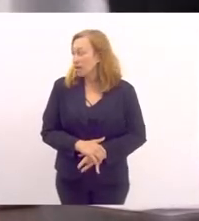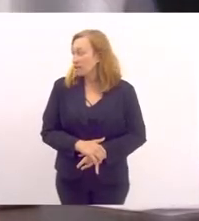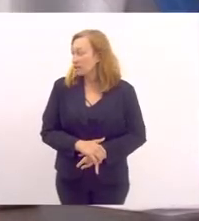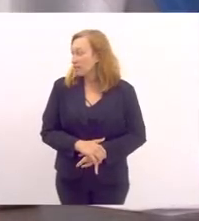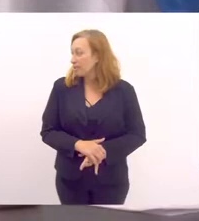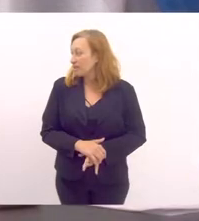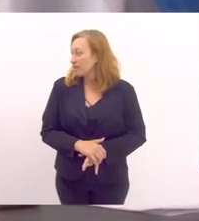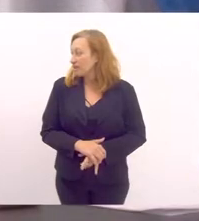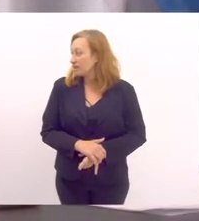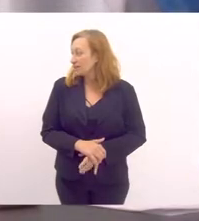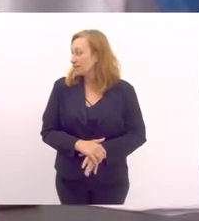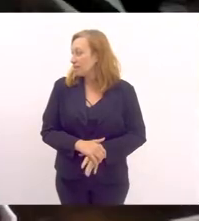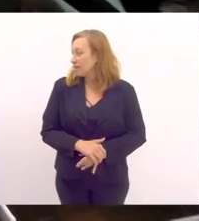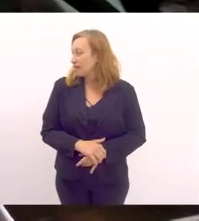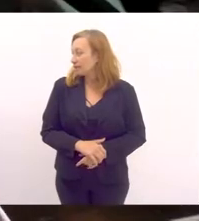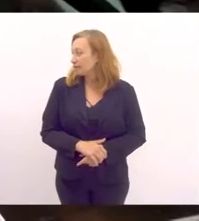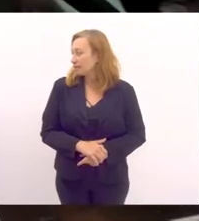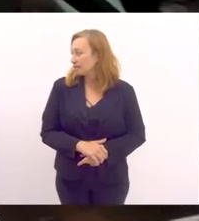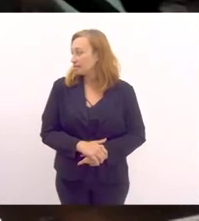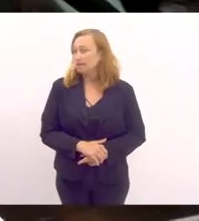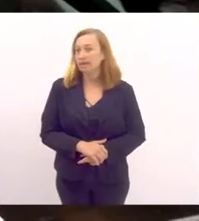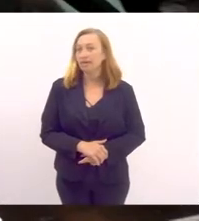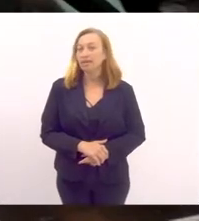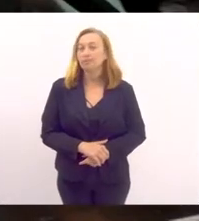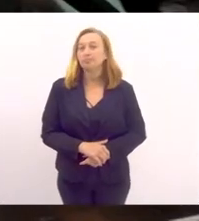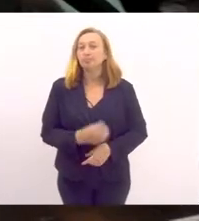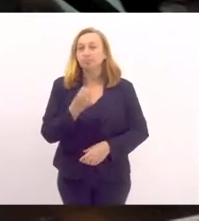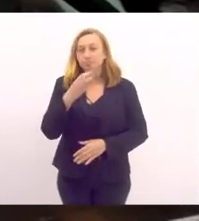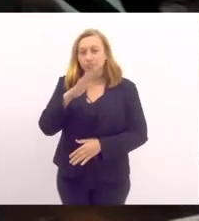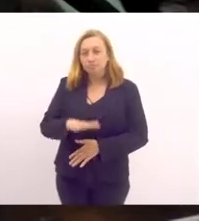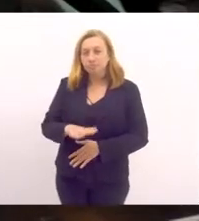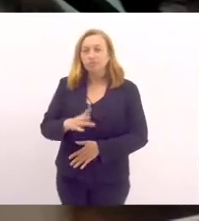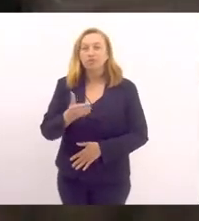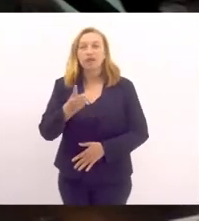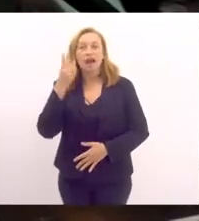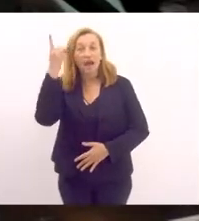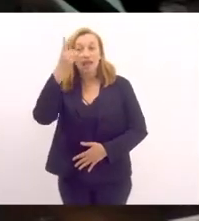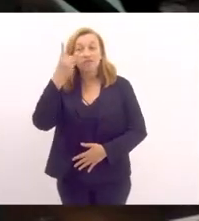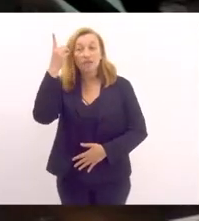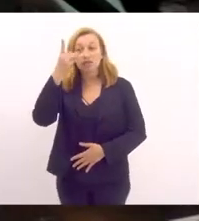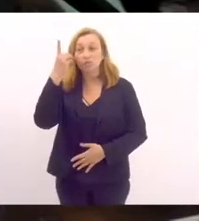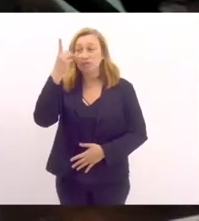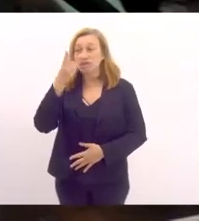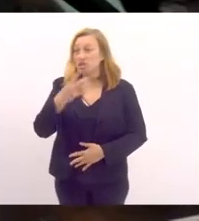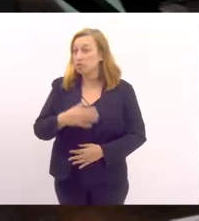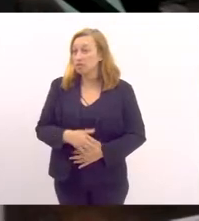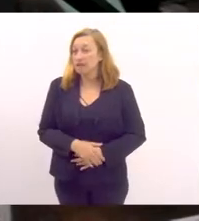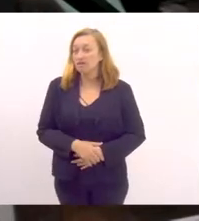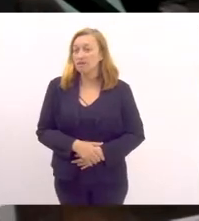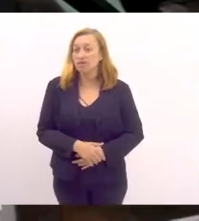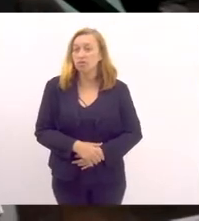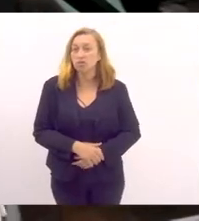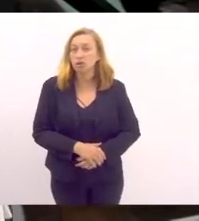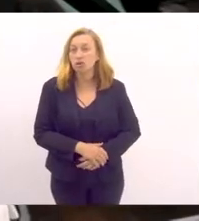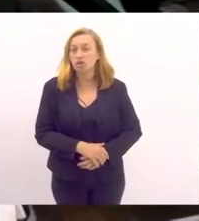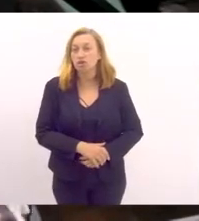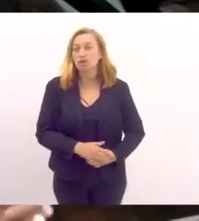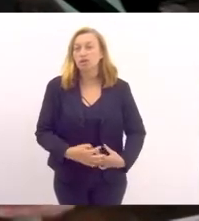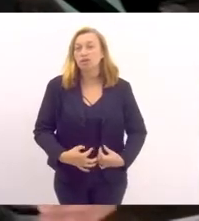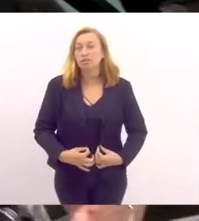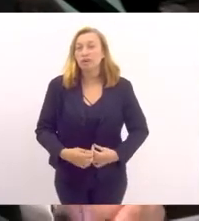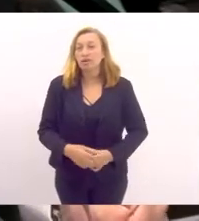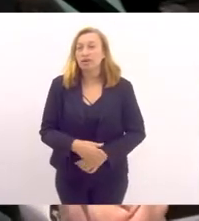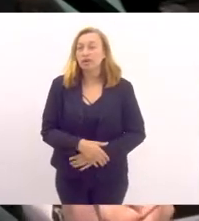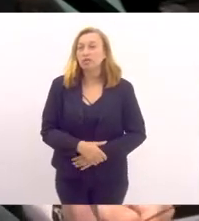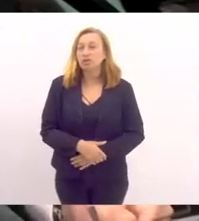Pode falar. Posso falar? Boa tarde, deputada. Boa tarde a todos os presentes. Falo em nome aqui da Associação